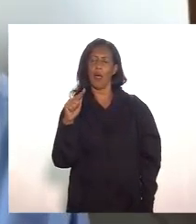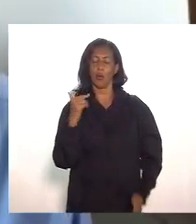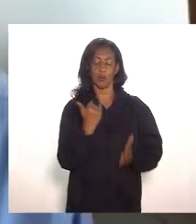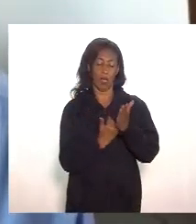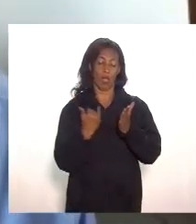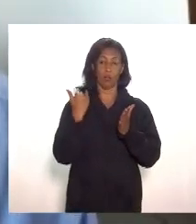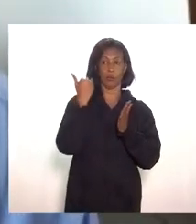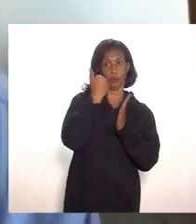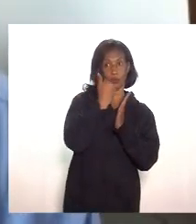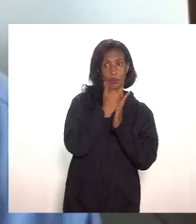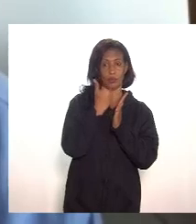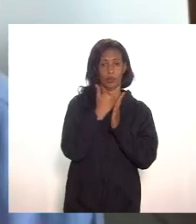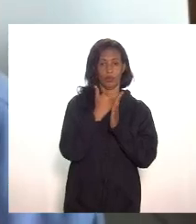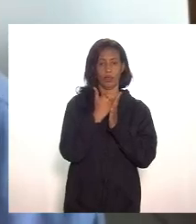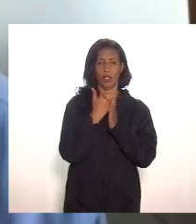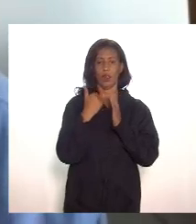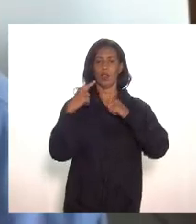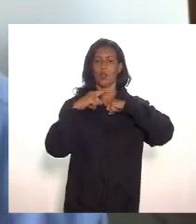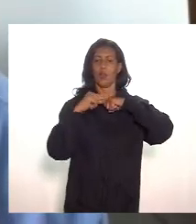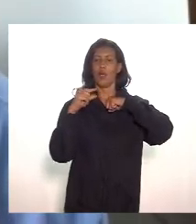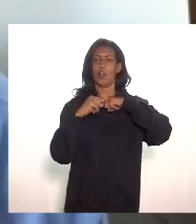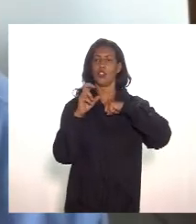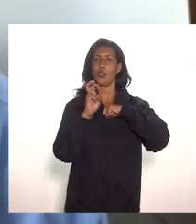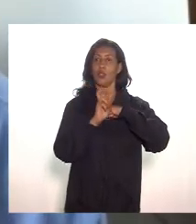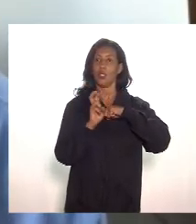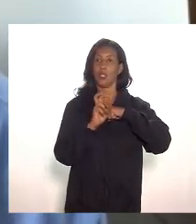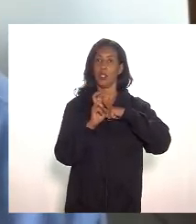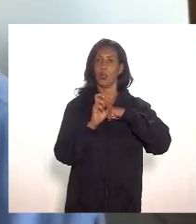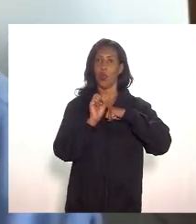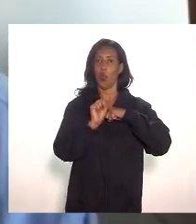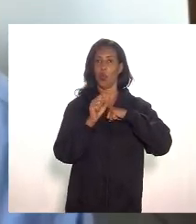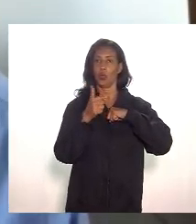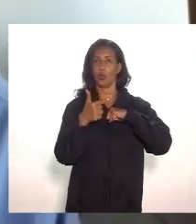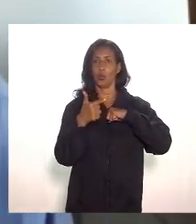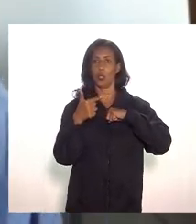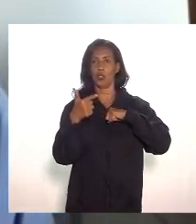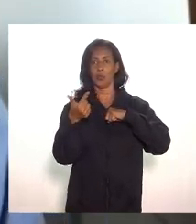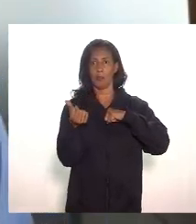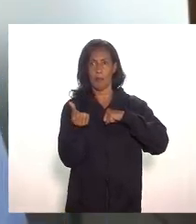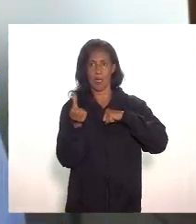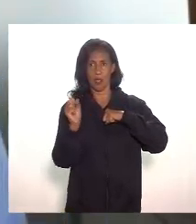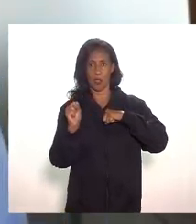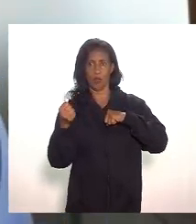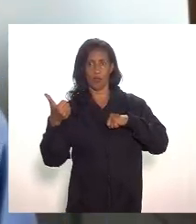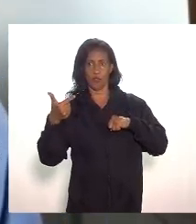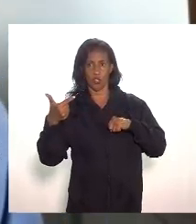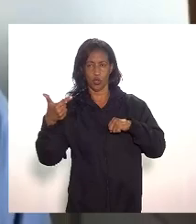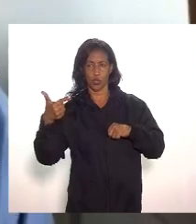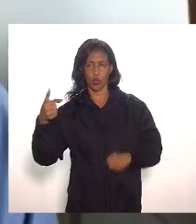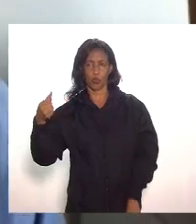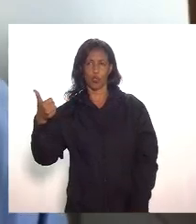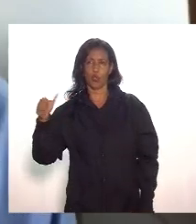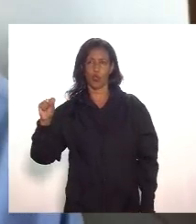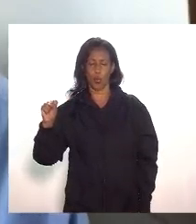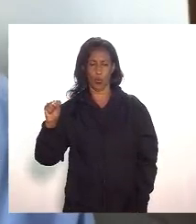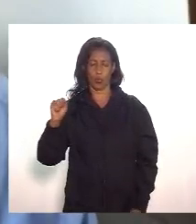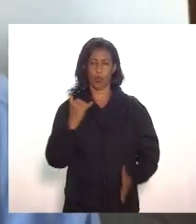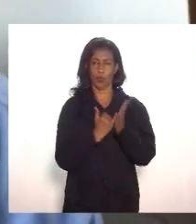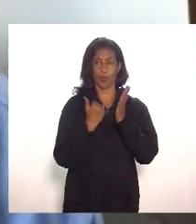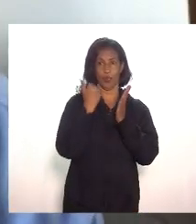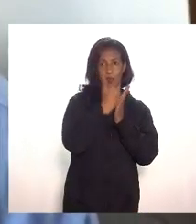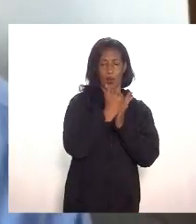alteração no caput do artigo 5º da Lei 8.269 de 18, alterado pela Lei 8.427